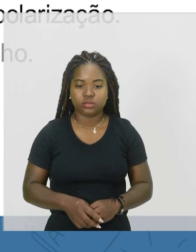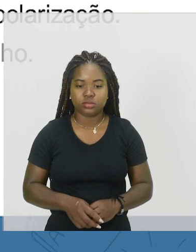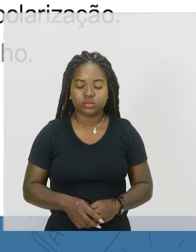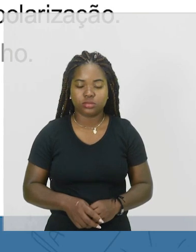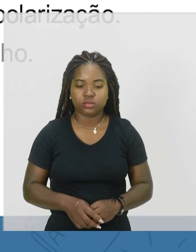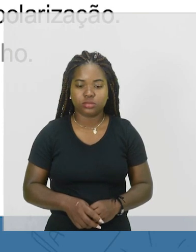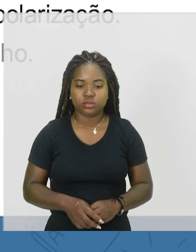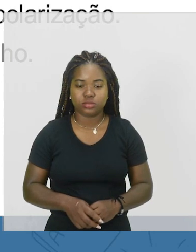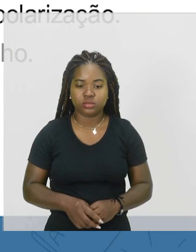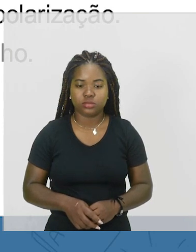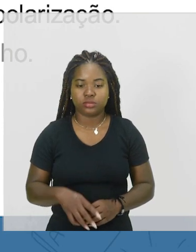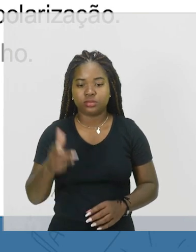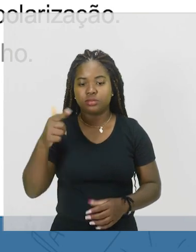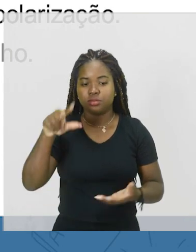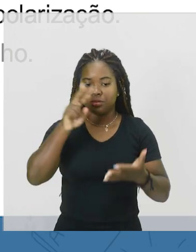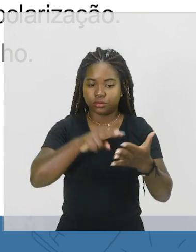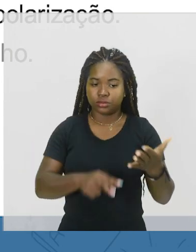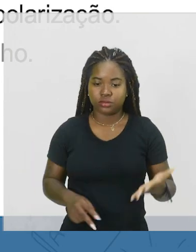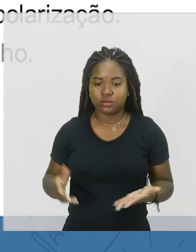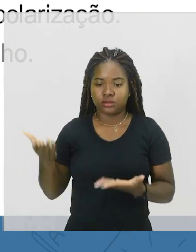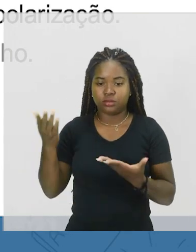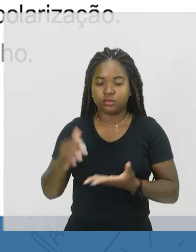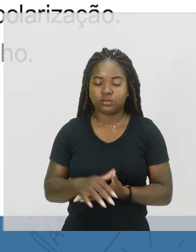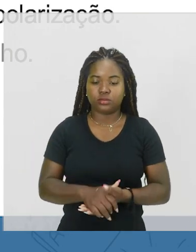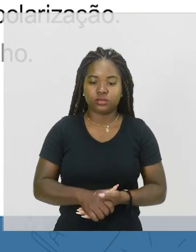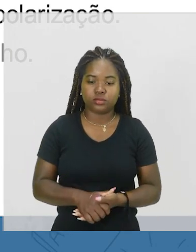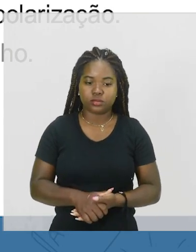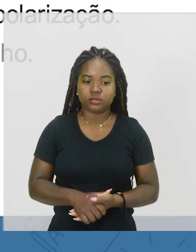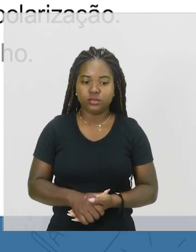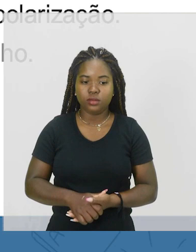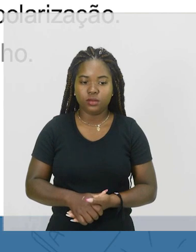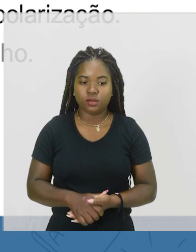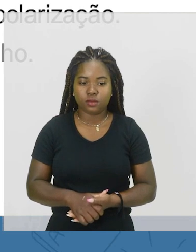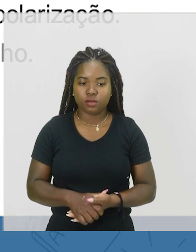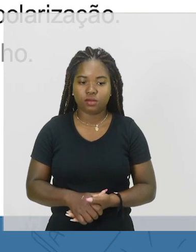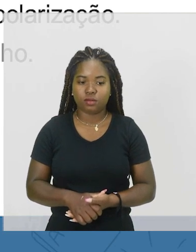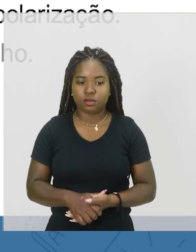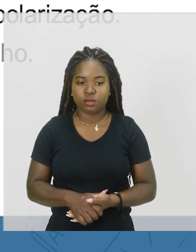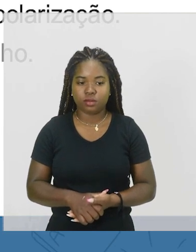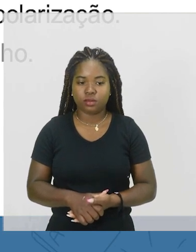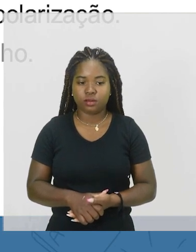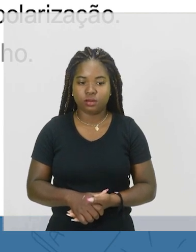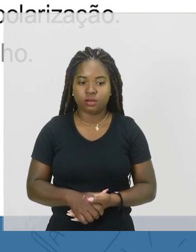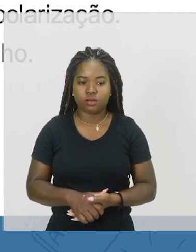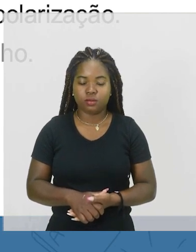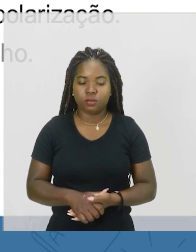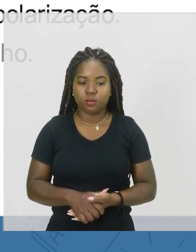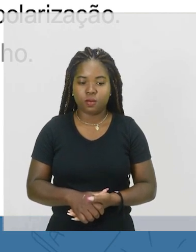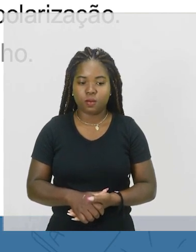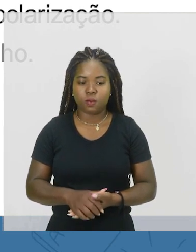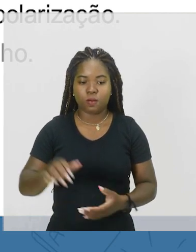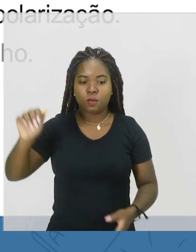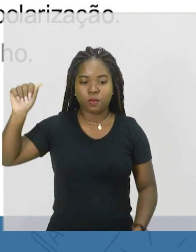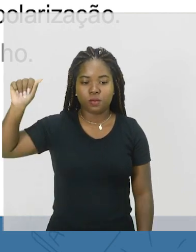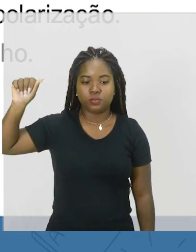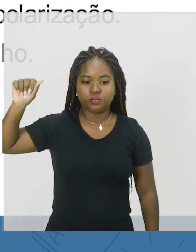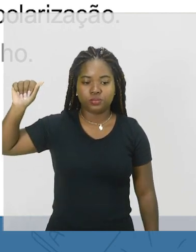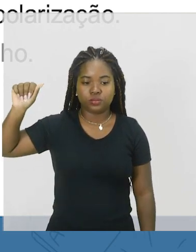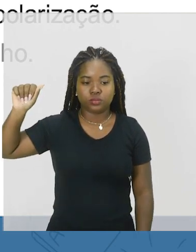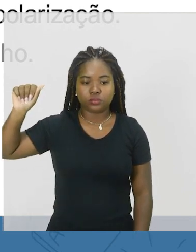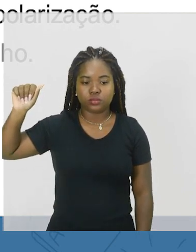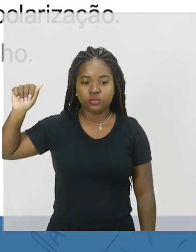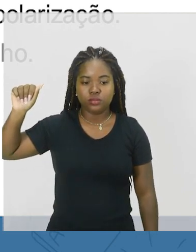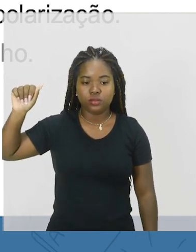A acuidade visual associada à redução das pupilas é fisicamente explicada pela diminuição. Letra A. Da